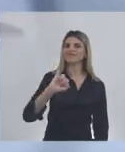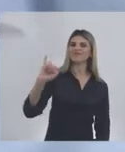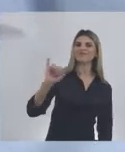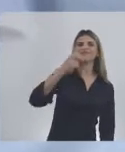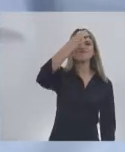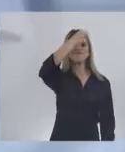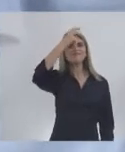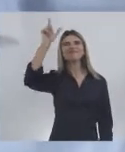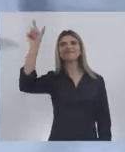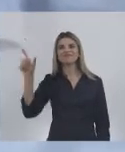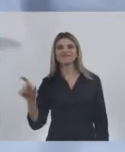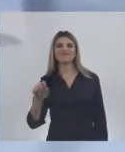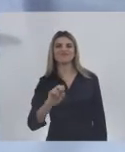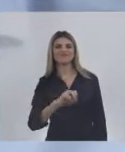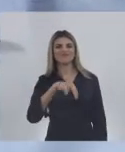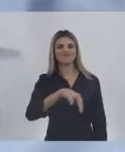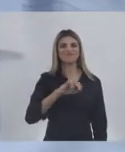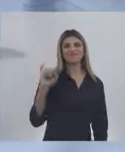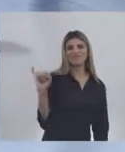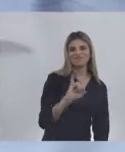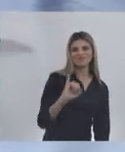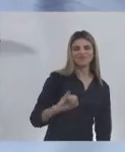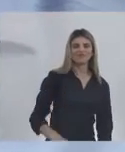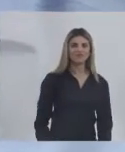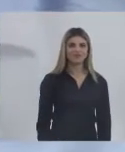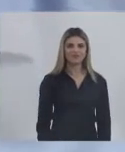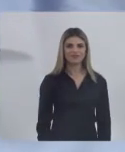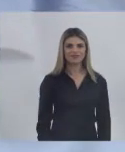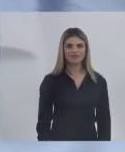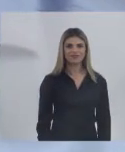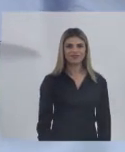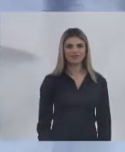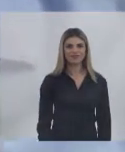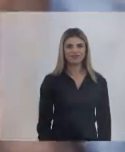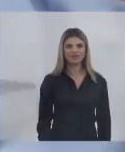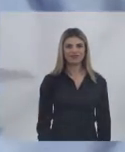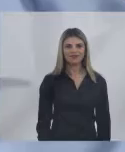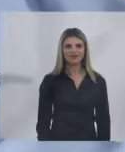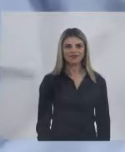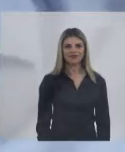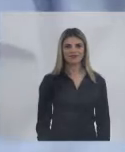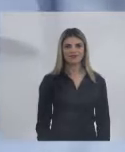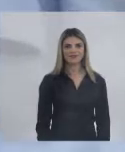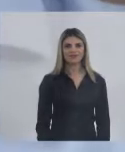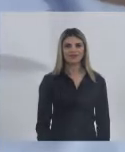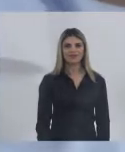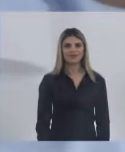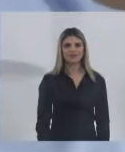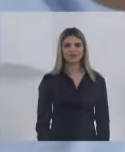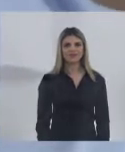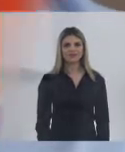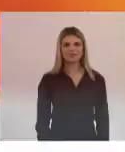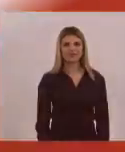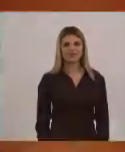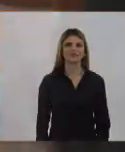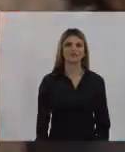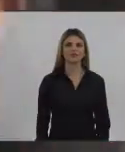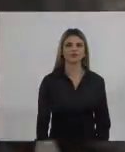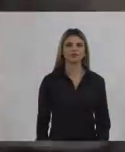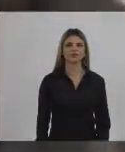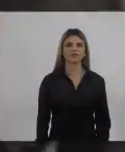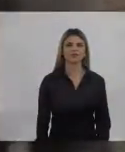eu quero agradecer a cada família que multiplicou o voto e dizer a eles que nós vamos juntos à vitória no segundo turno. Tem jeito